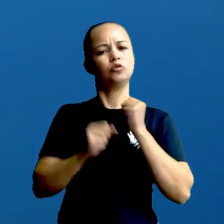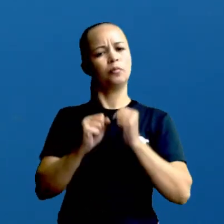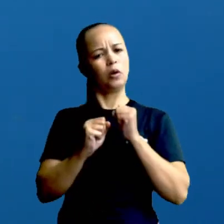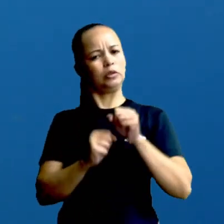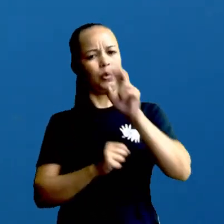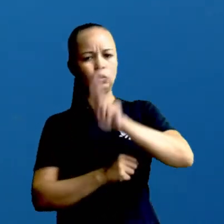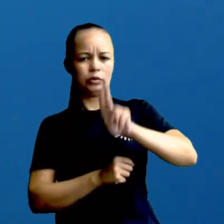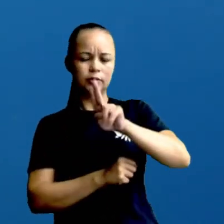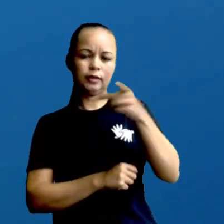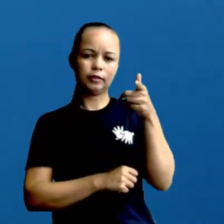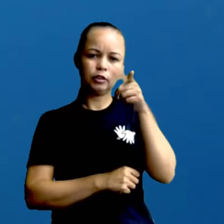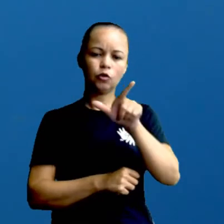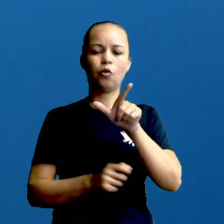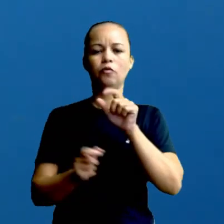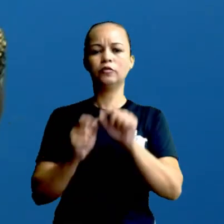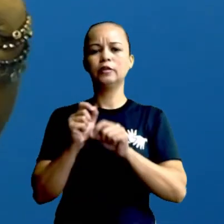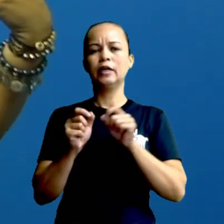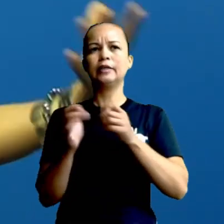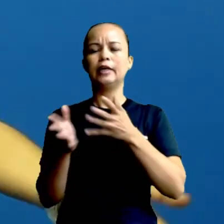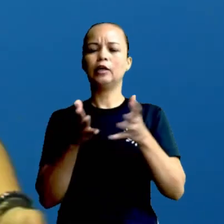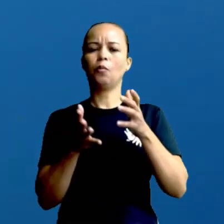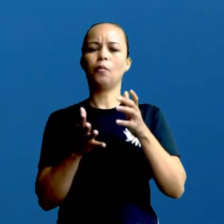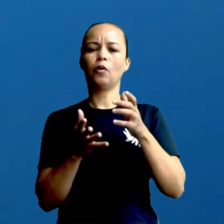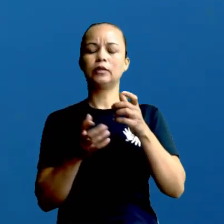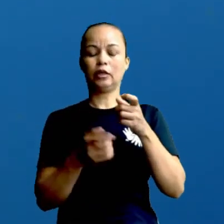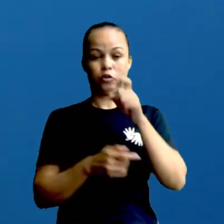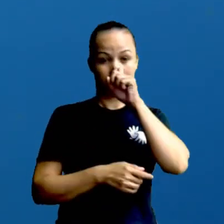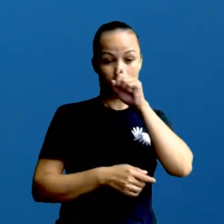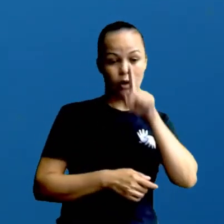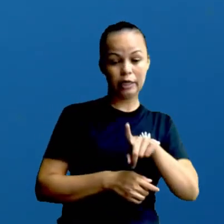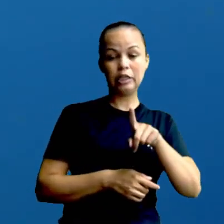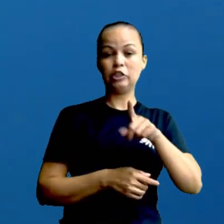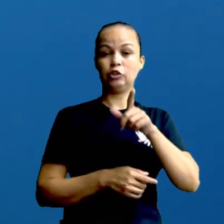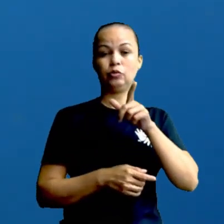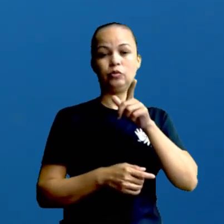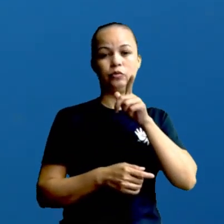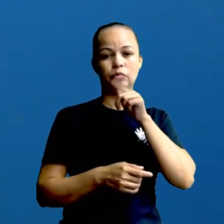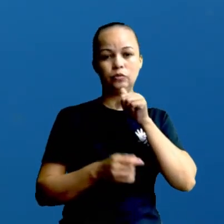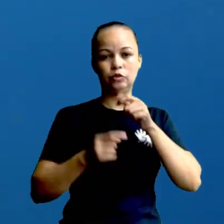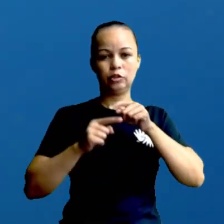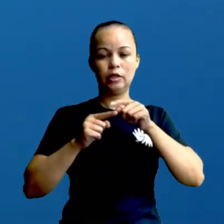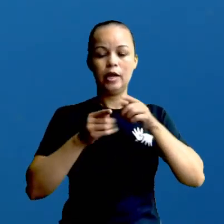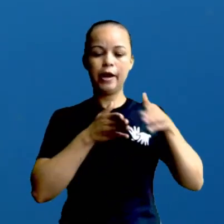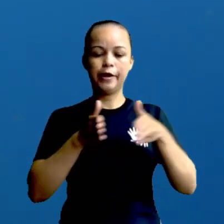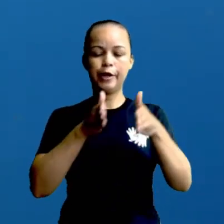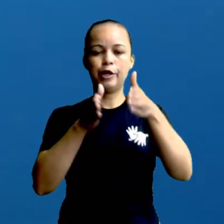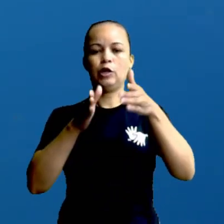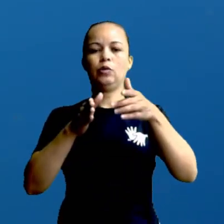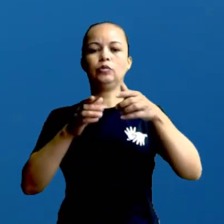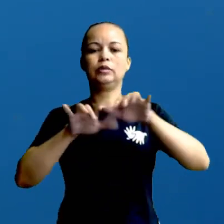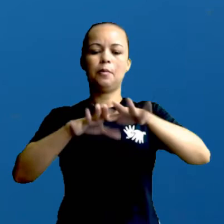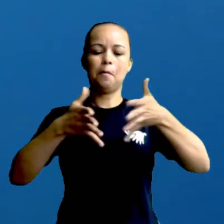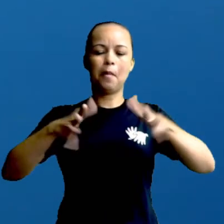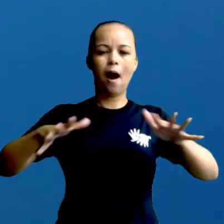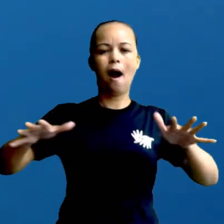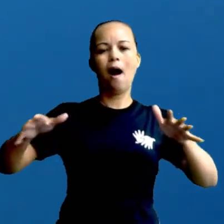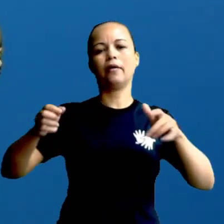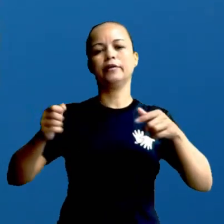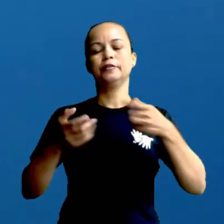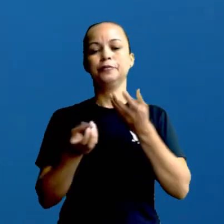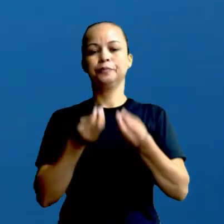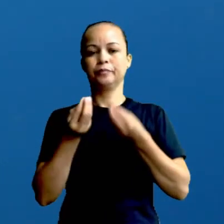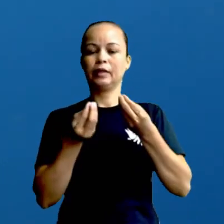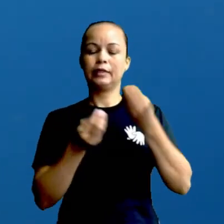né? Que a gente tem esse trato, que a gente não pode estar jogando lixo por aí nos rios e mares, que a gente não pode estar contaminando as coisas. Saber